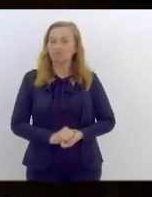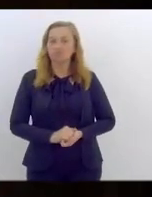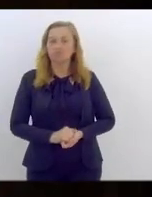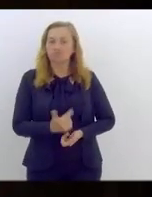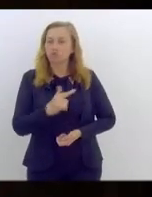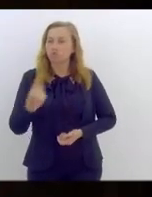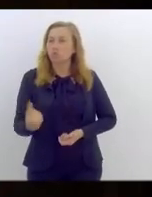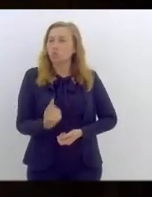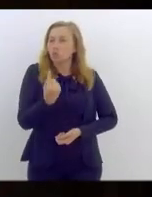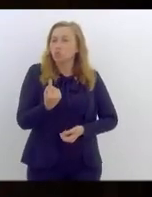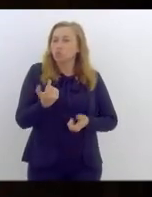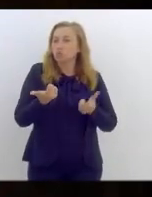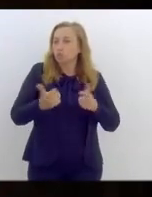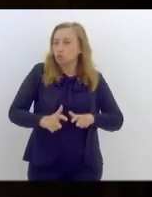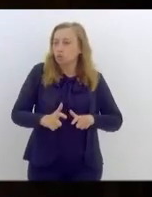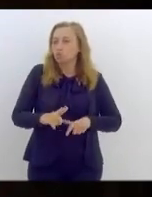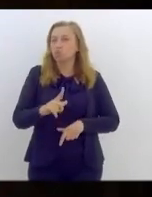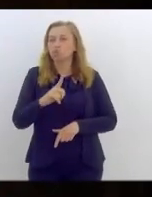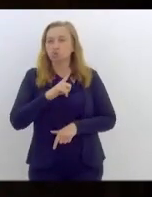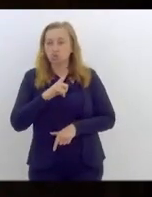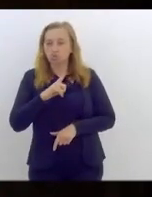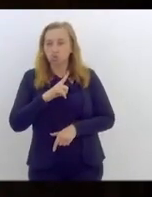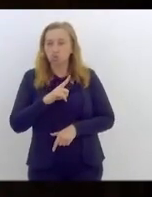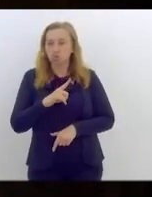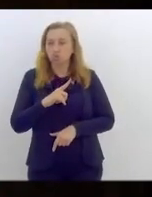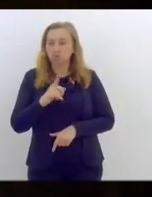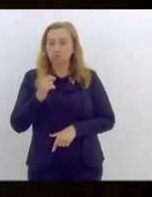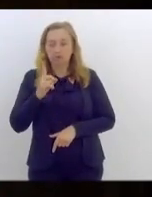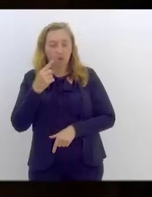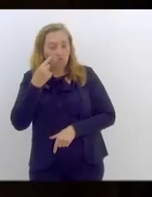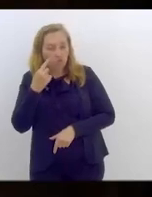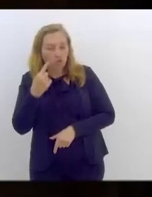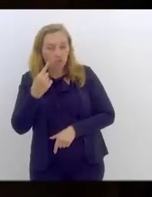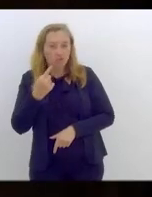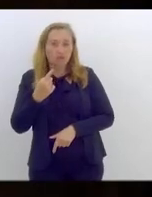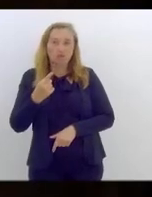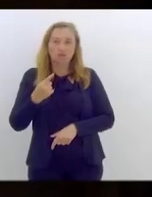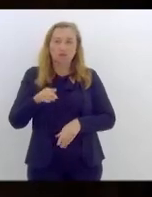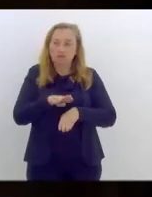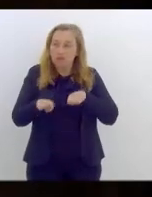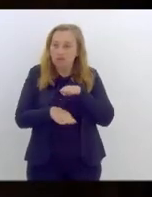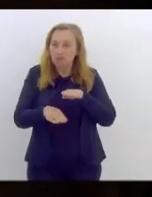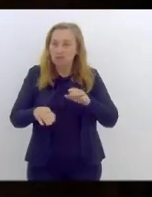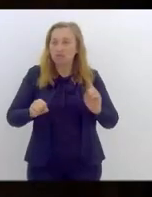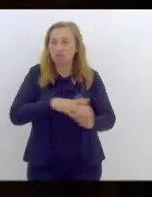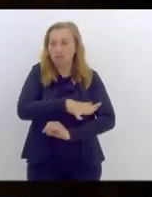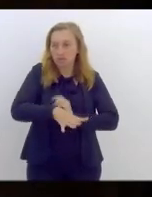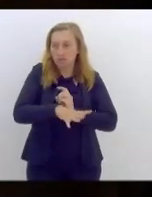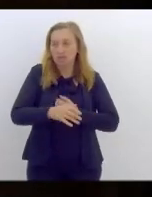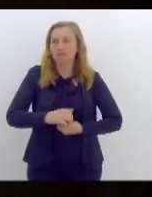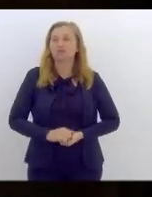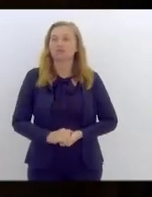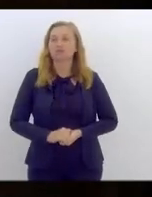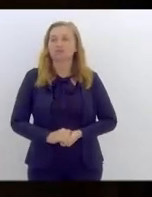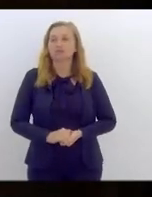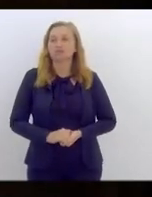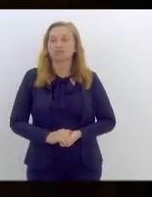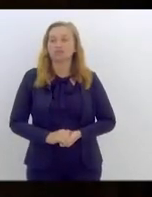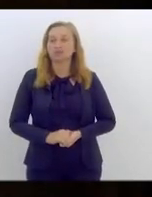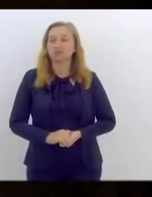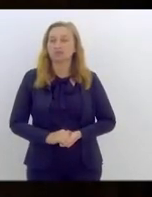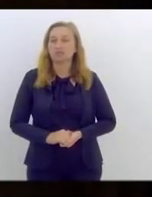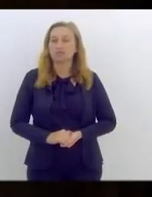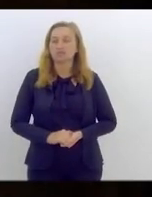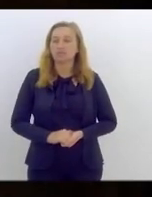um único lugar que ele estivesse que ele não verificasse as desigualdades sociais. Se ele, na sua posição